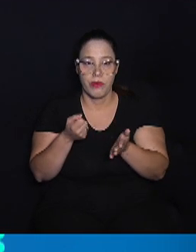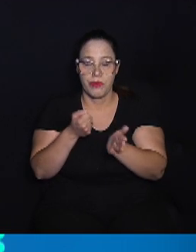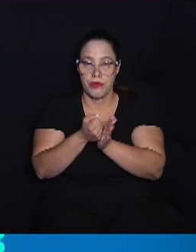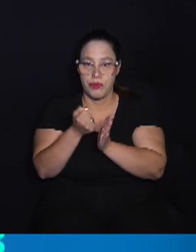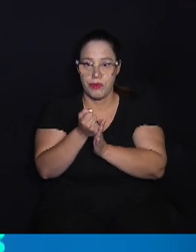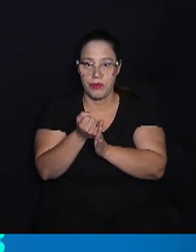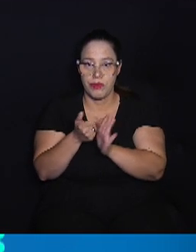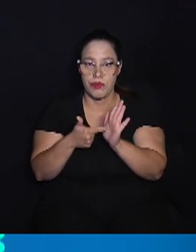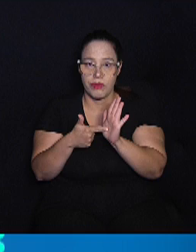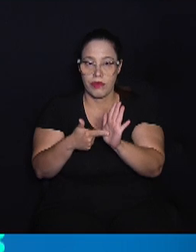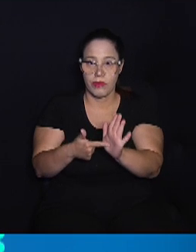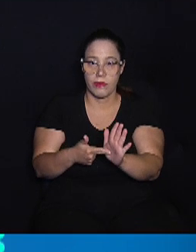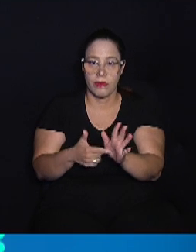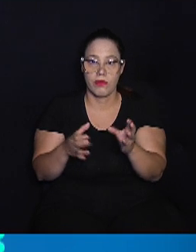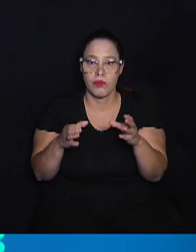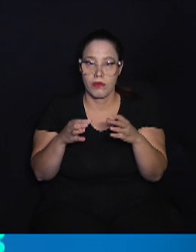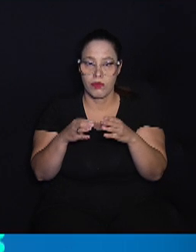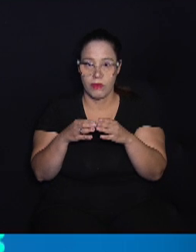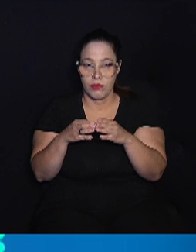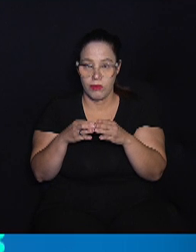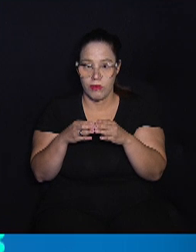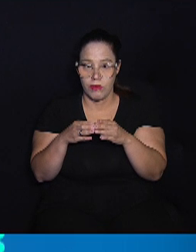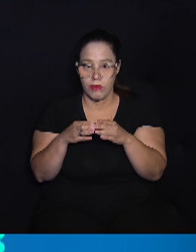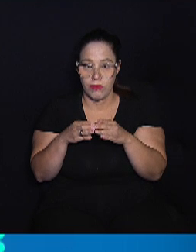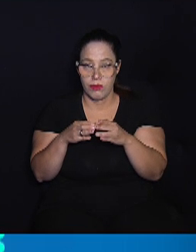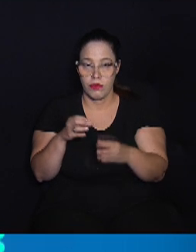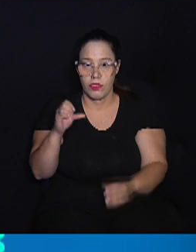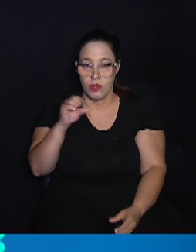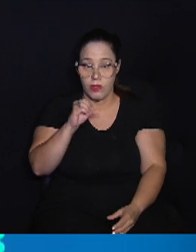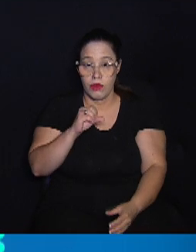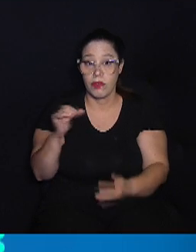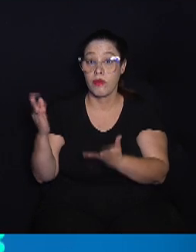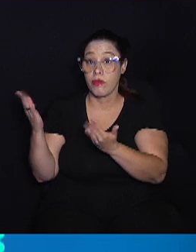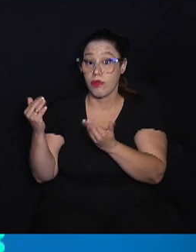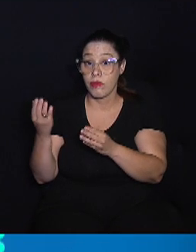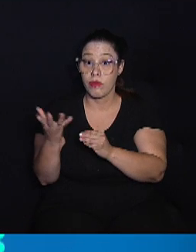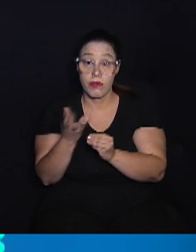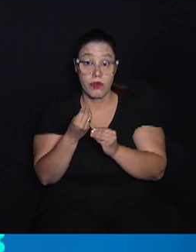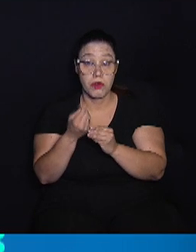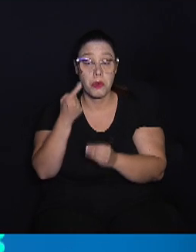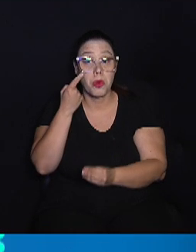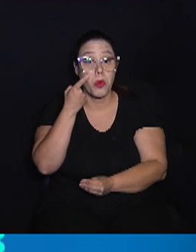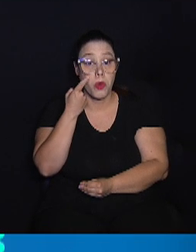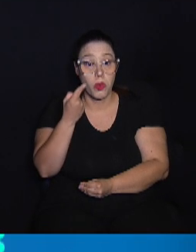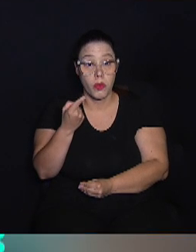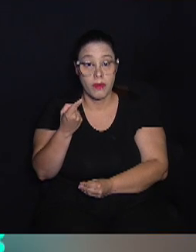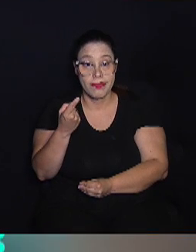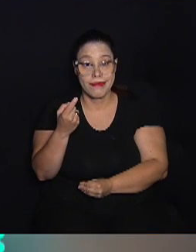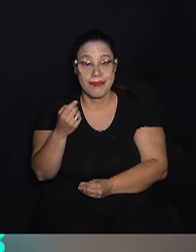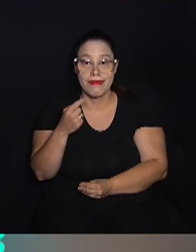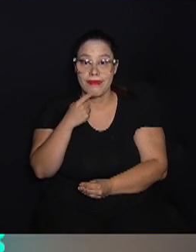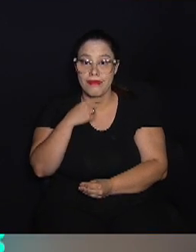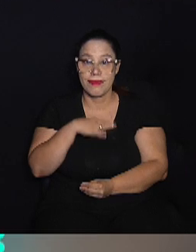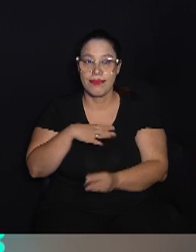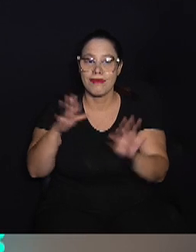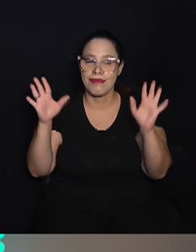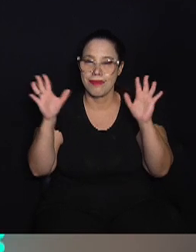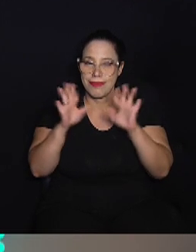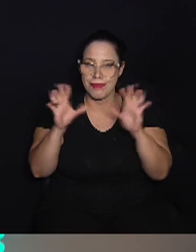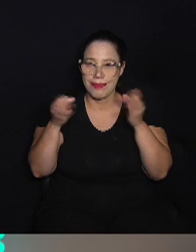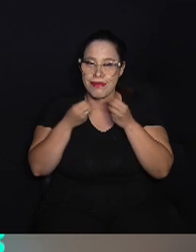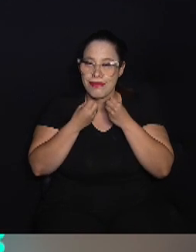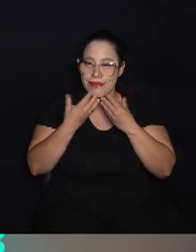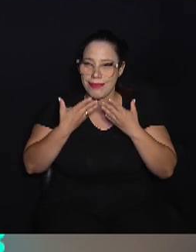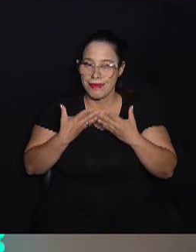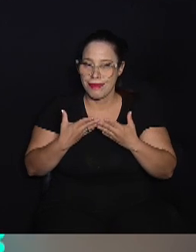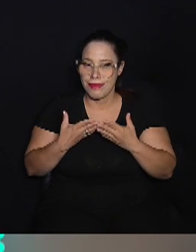de exposição coletiva dos trabalhos de 9 jovens artistas visuais da cidade. Olá pessoal, tudo bem?